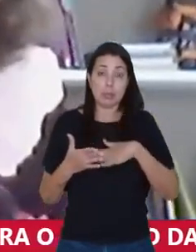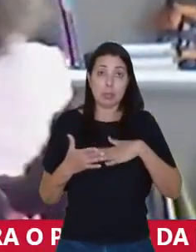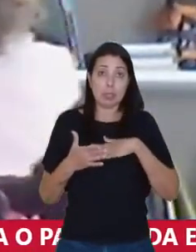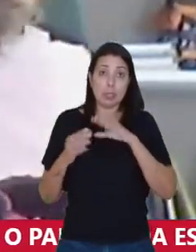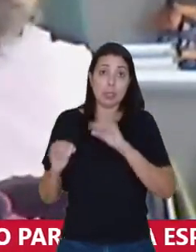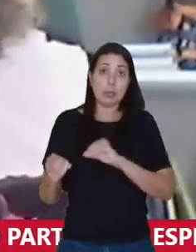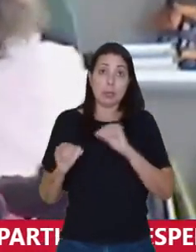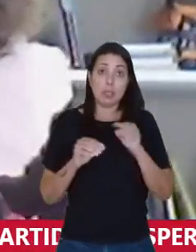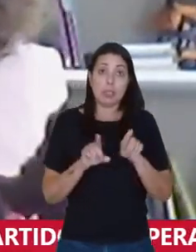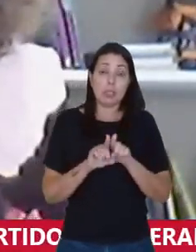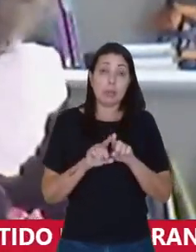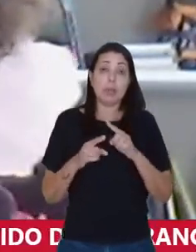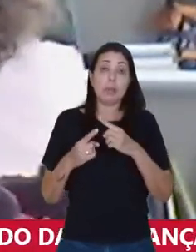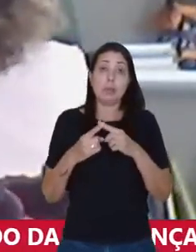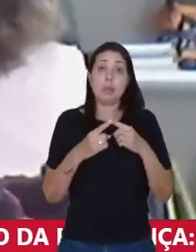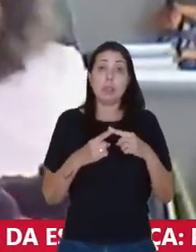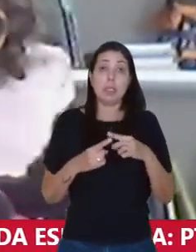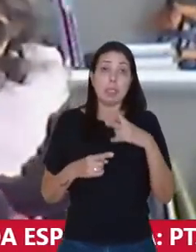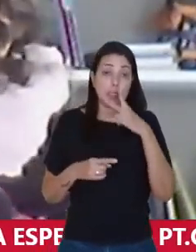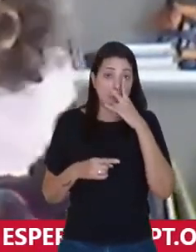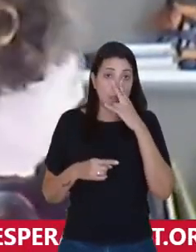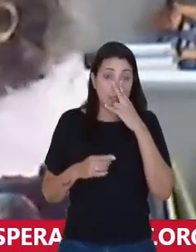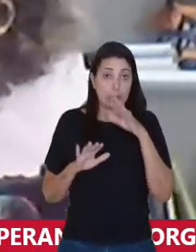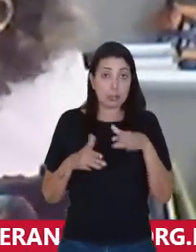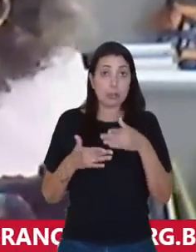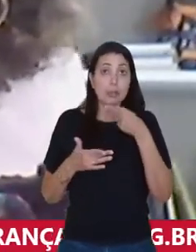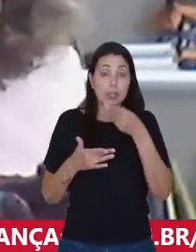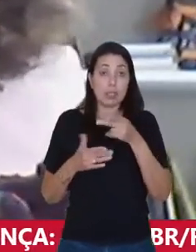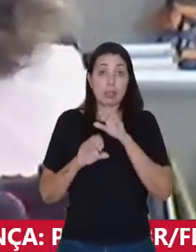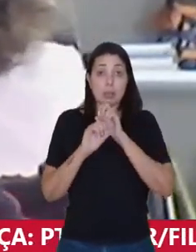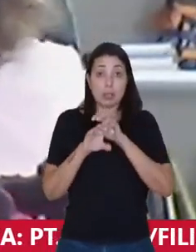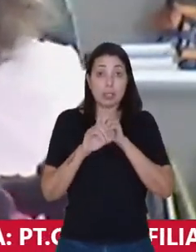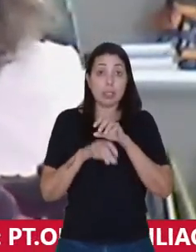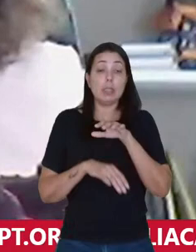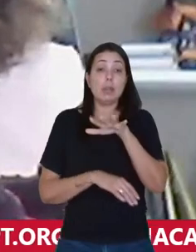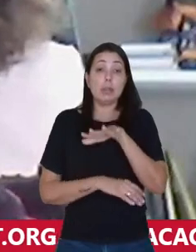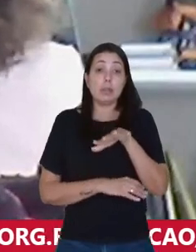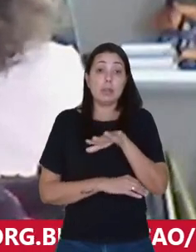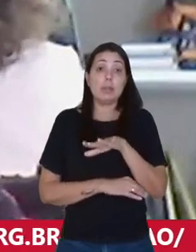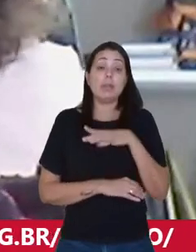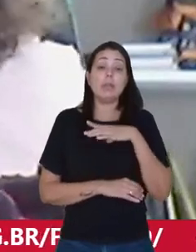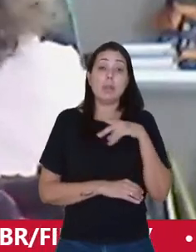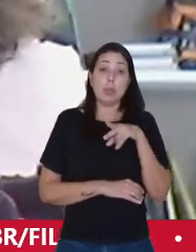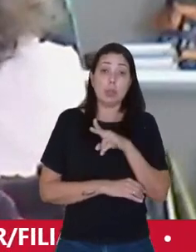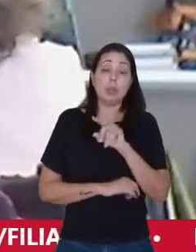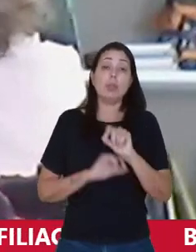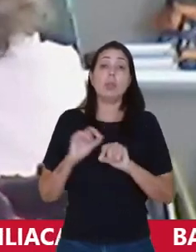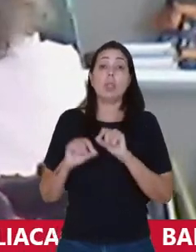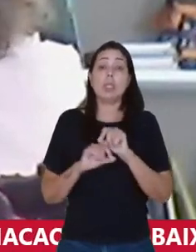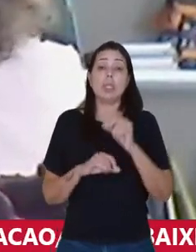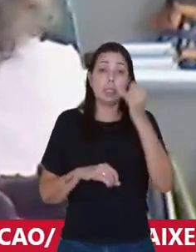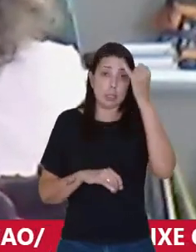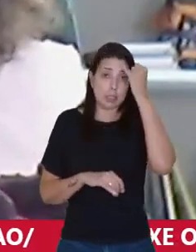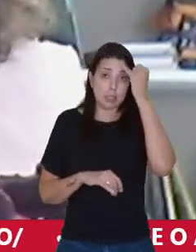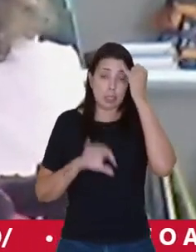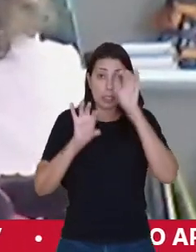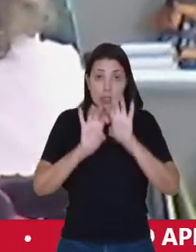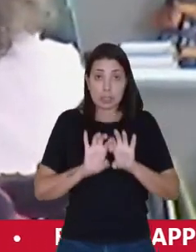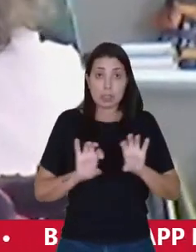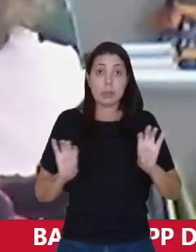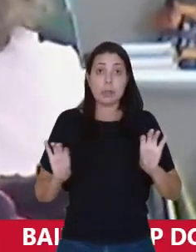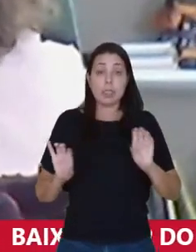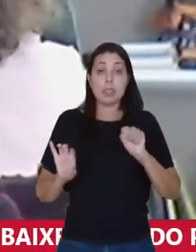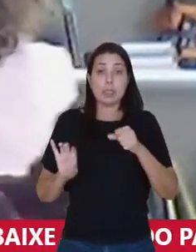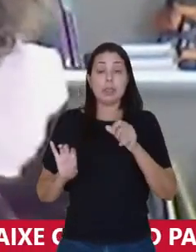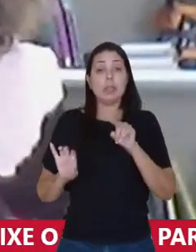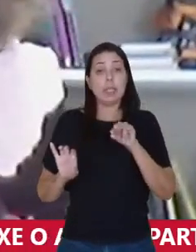mudar, inclusive, porque parece que quando a gente está falando de educação ambiental, a gente continua sempre nessa ideia de separar, né,